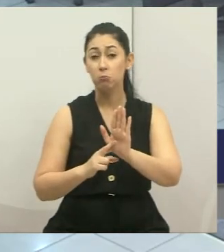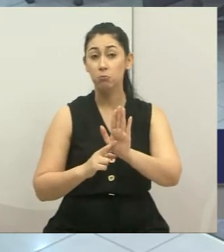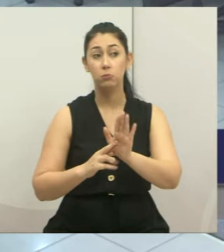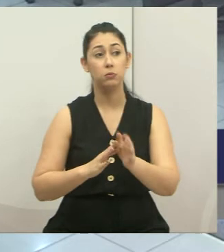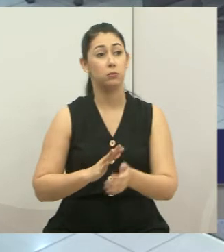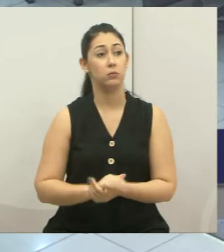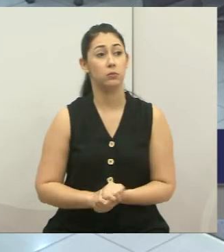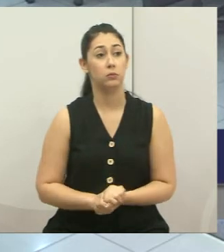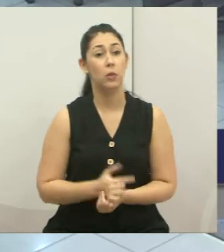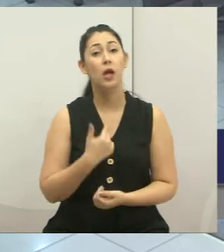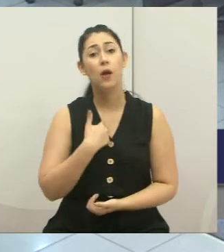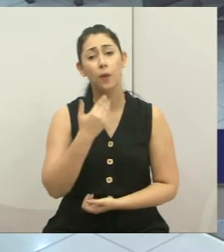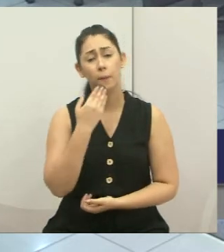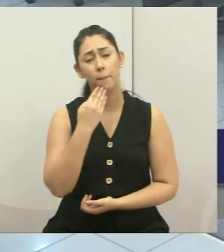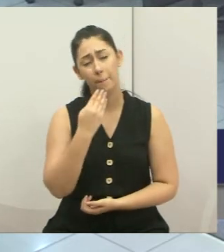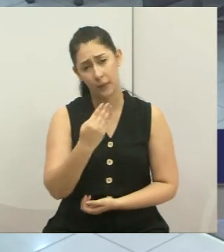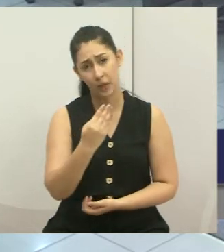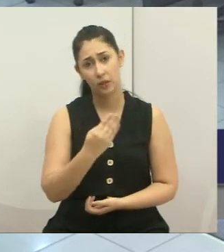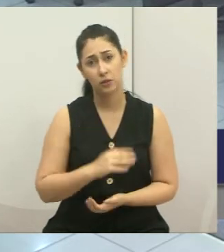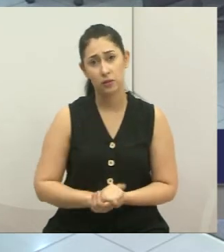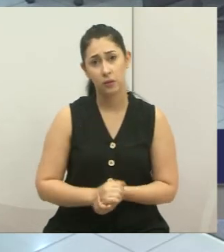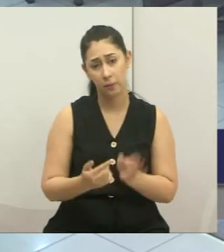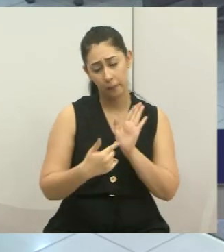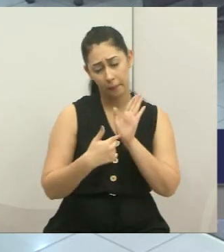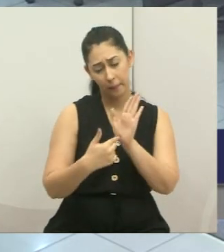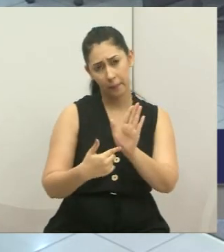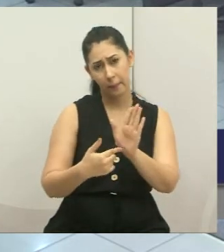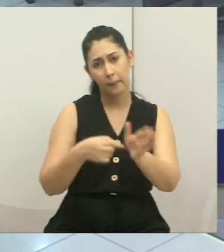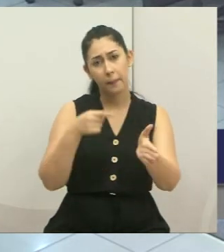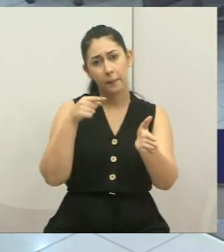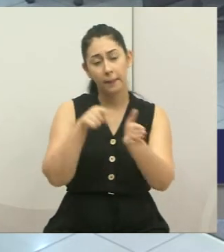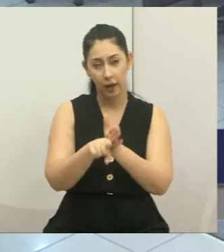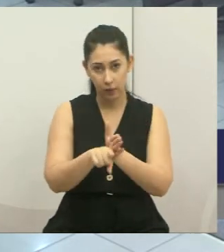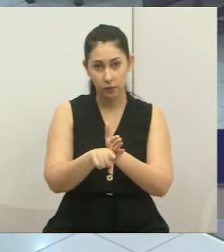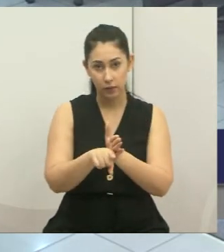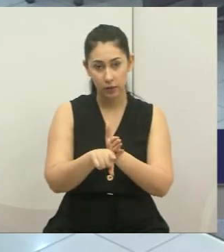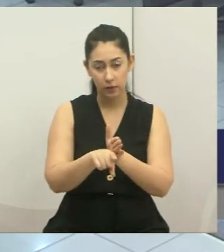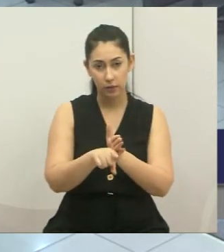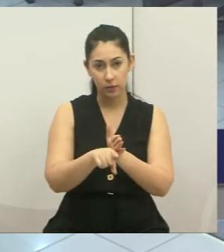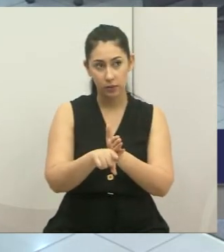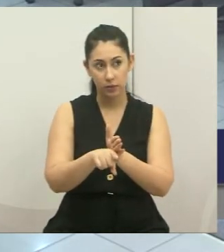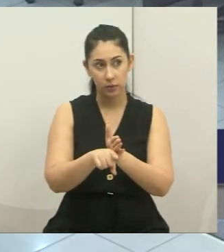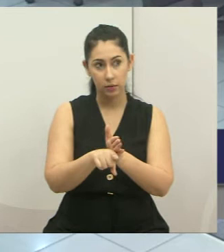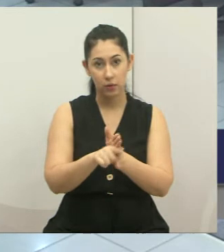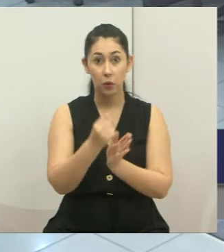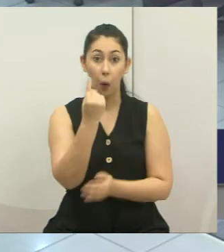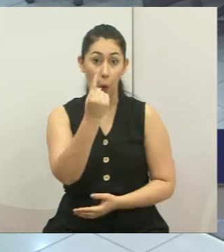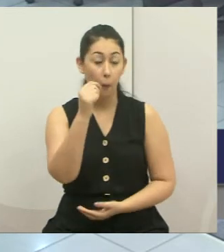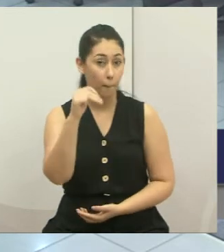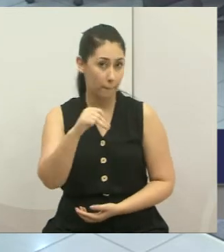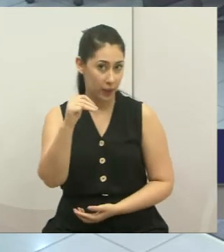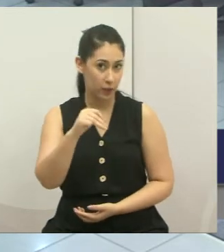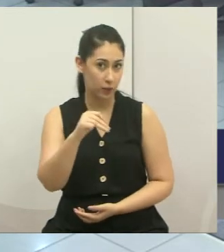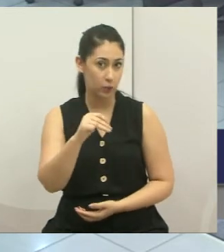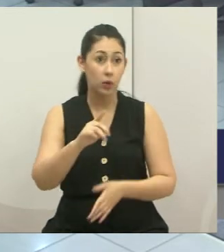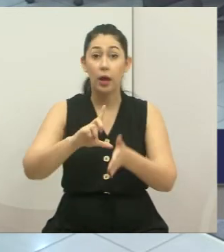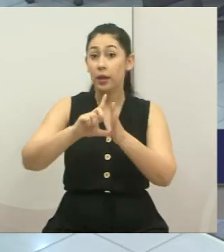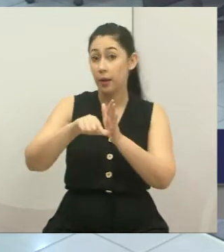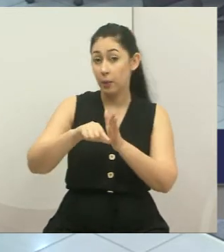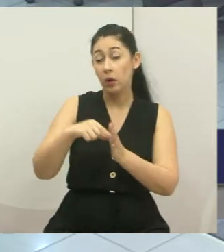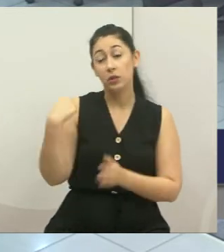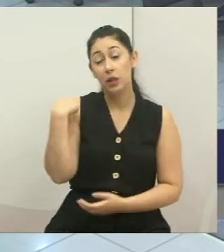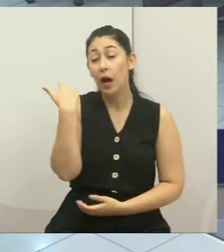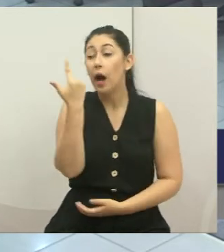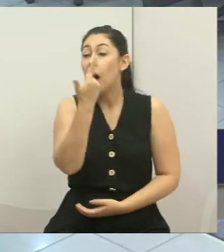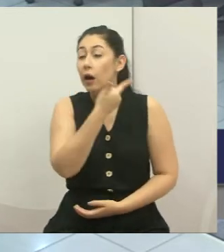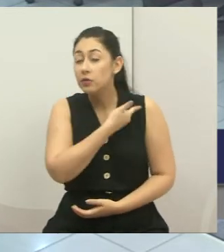eu lhe peço que o senhor apresente a sua questão, a sua manifestação, por 1 minuto, e depois a mesa, ou eu, ou